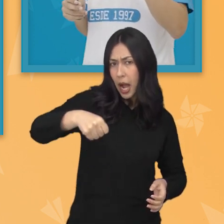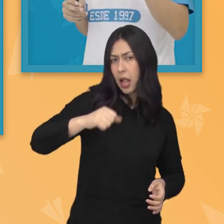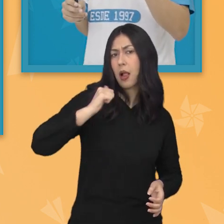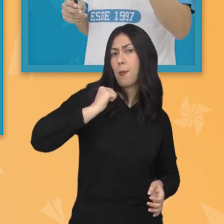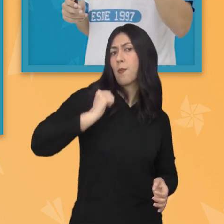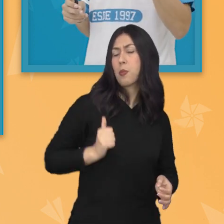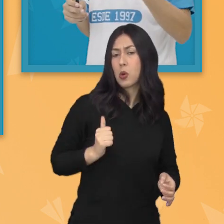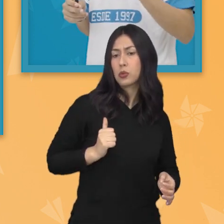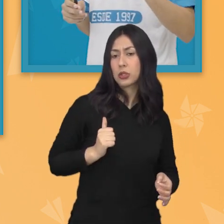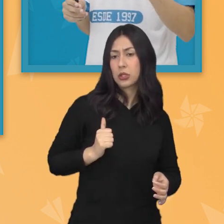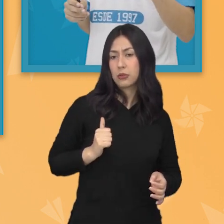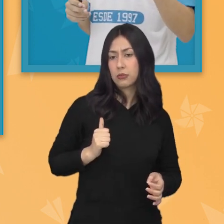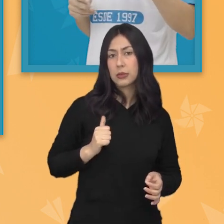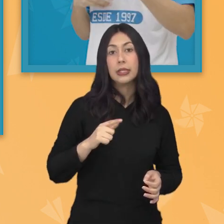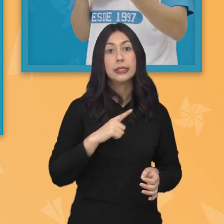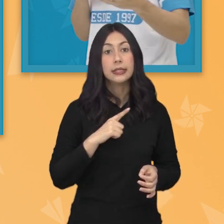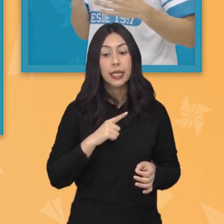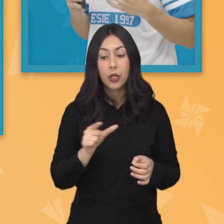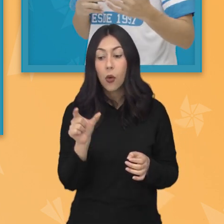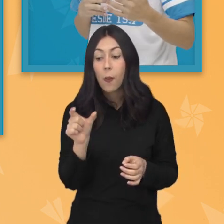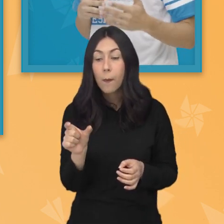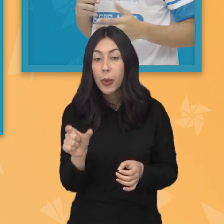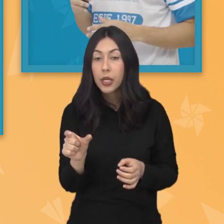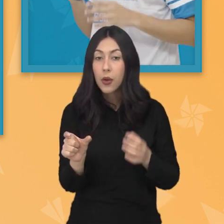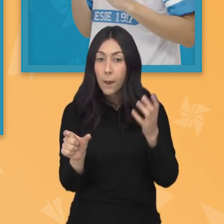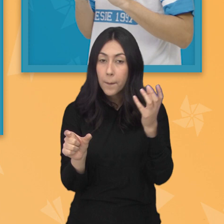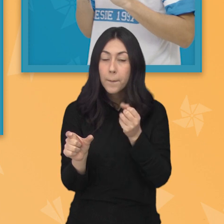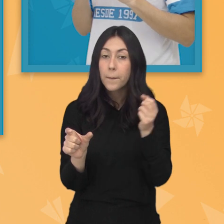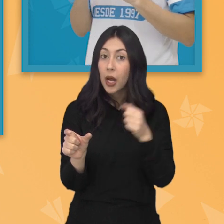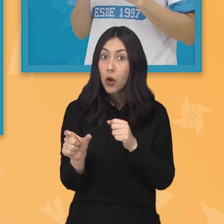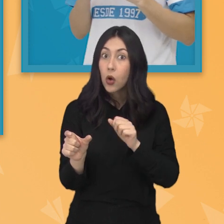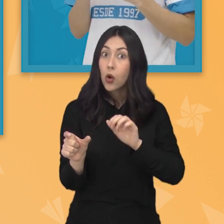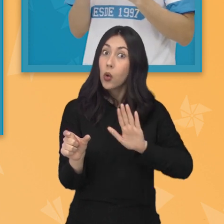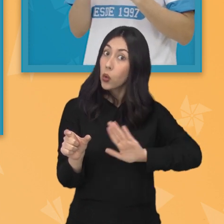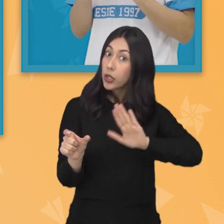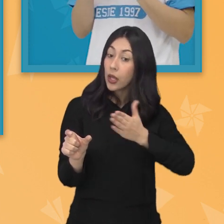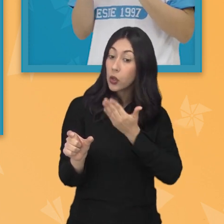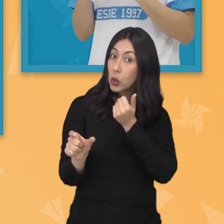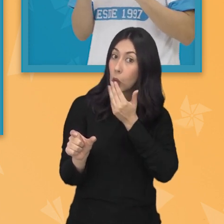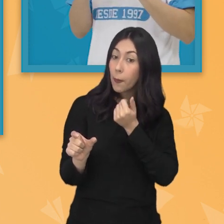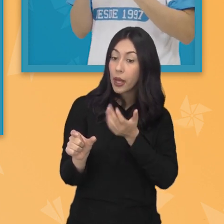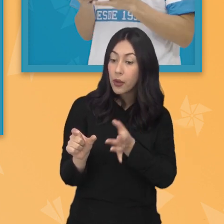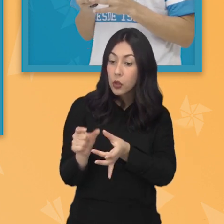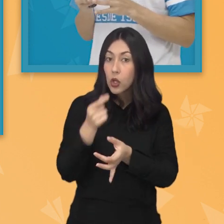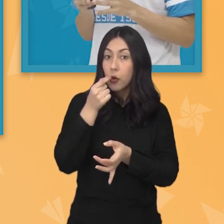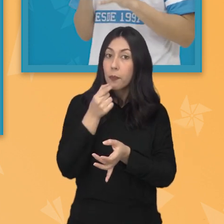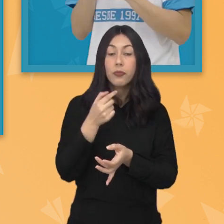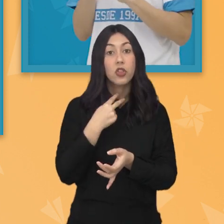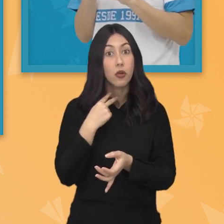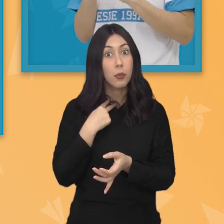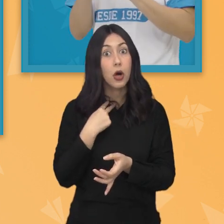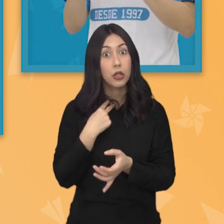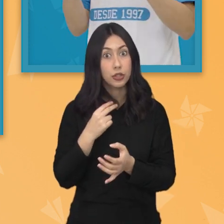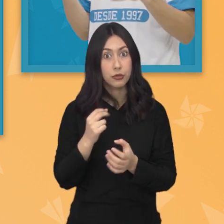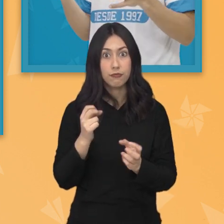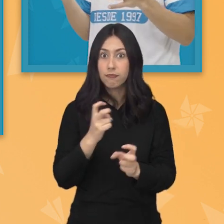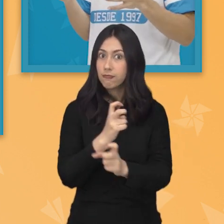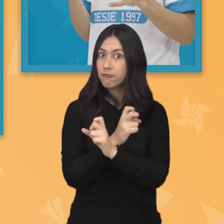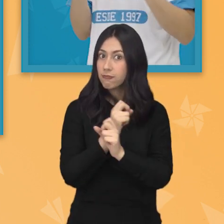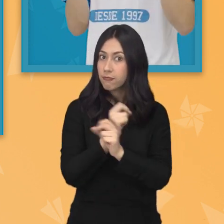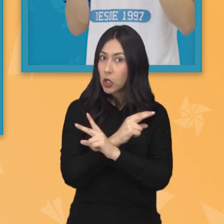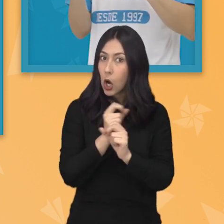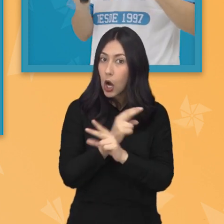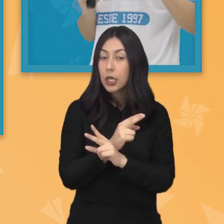saquinho branco. Tem que tomar cuidado de não ingerir, porque ela é tóxica. E com o tempo, do nada, vocês percebem que só tem o saquinho. Por quê? Porque ela entrou em